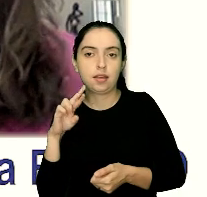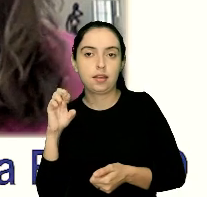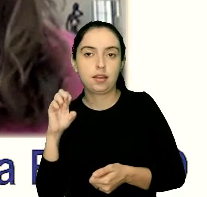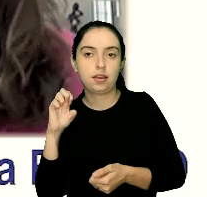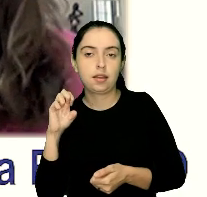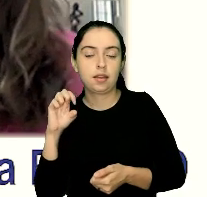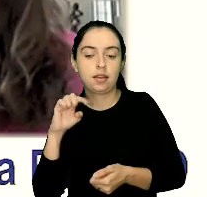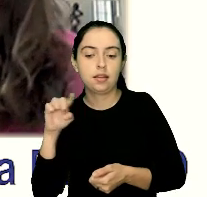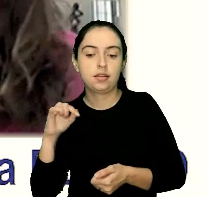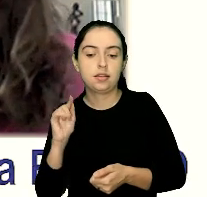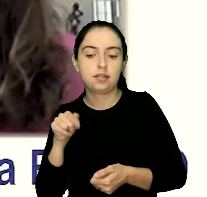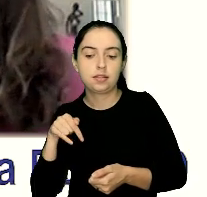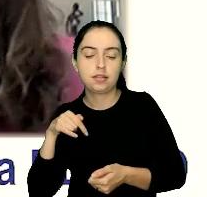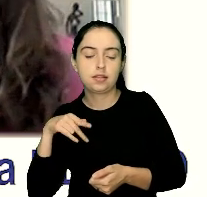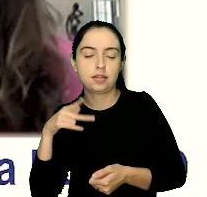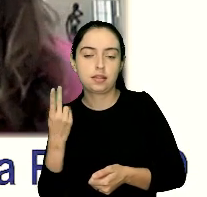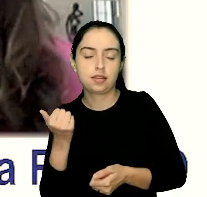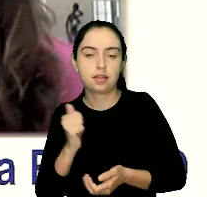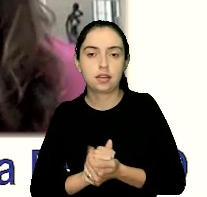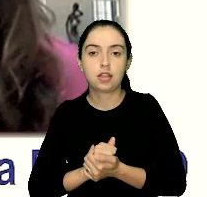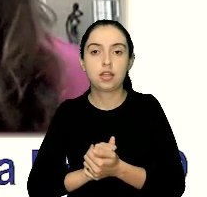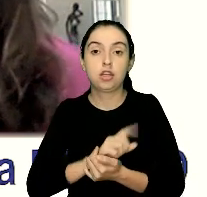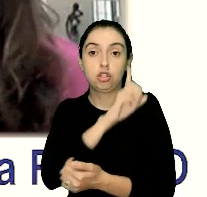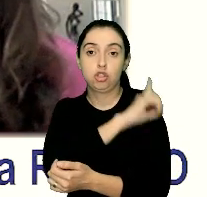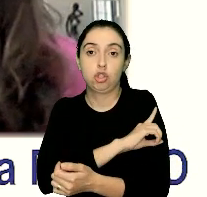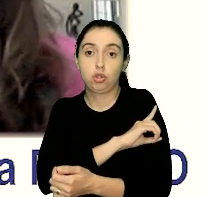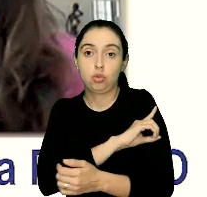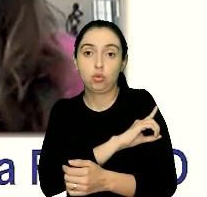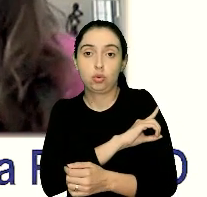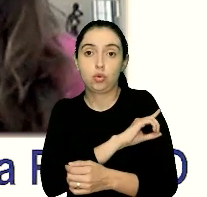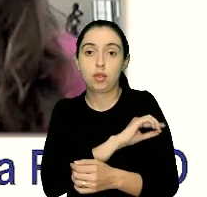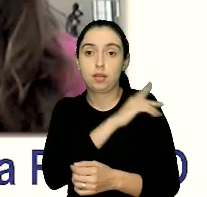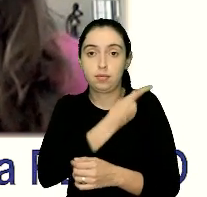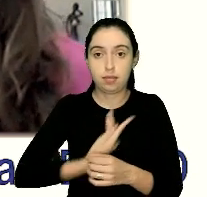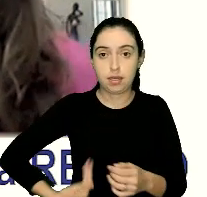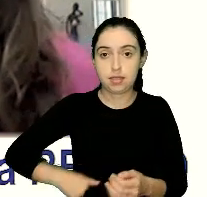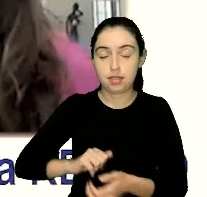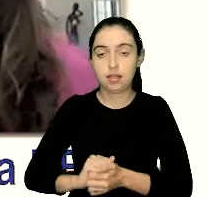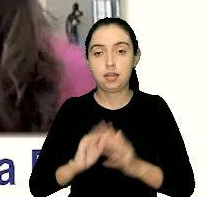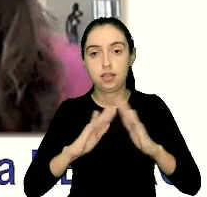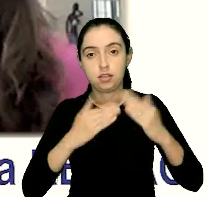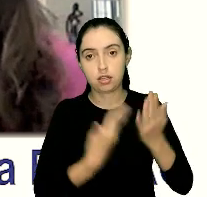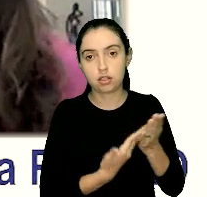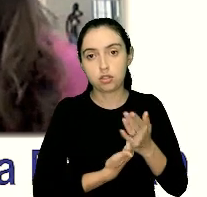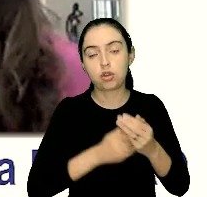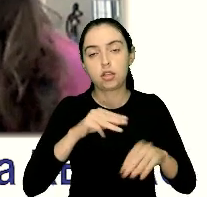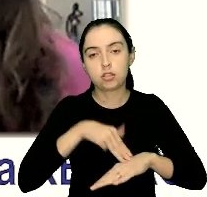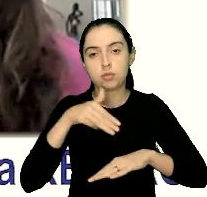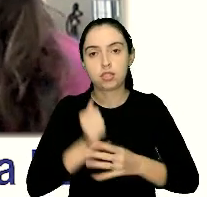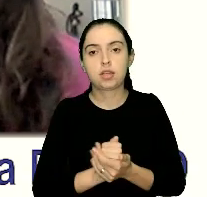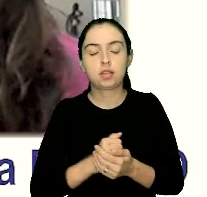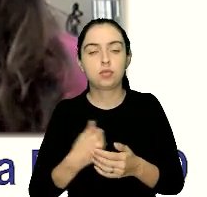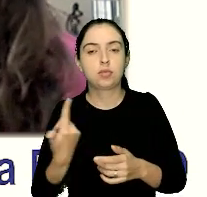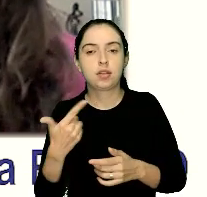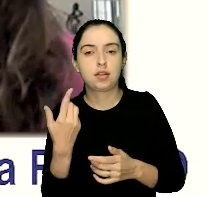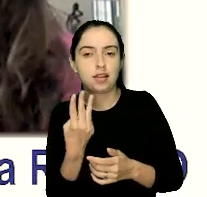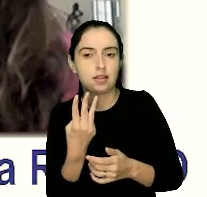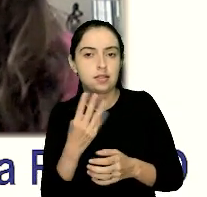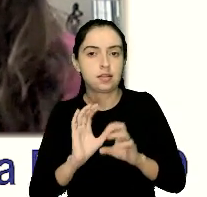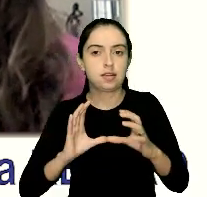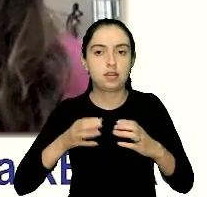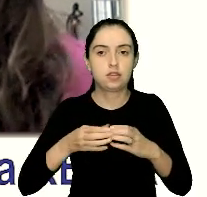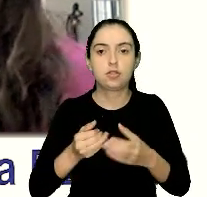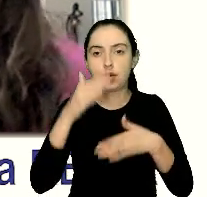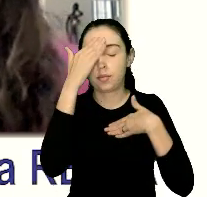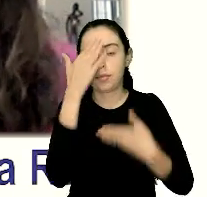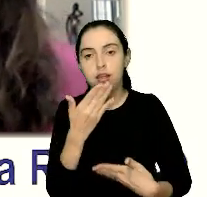diretora-presidente da Escola de Magistrados do Tribunal Regional Federal da Terceira Região. Muito obrigada, doutor Mairan. É